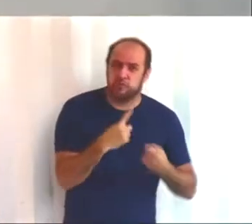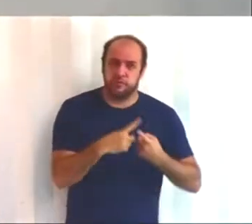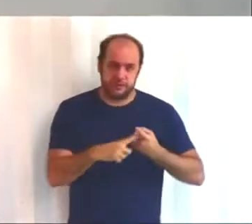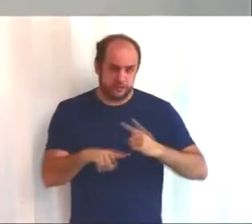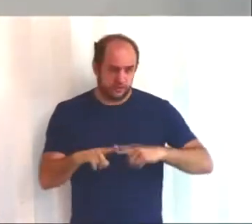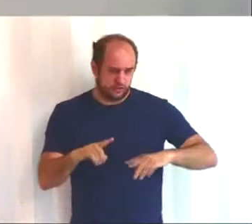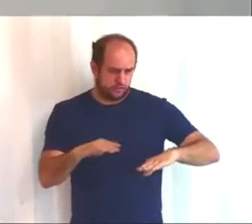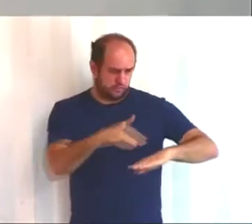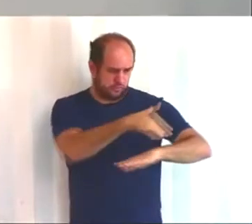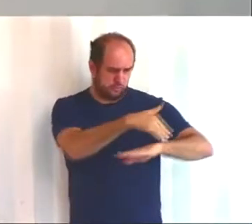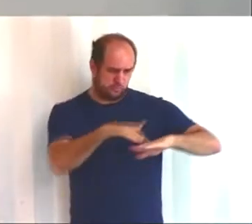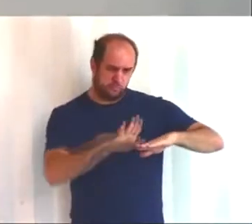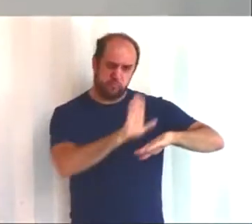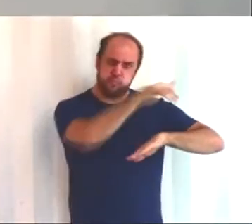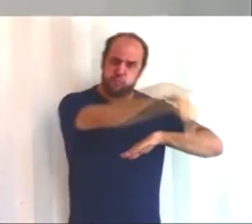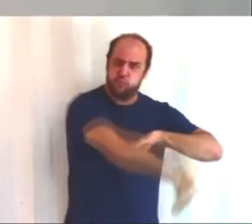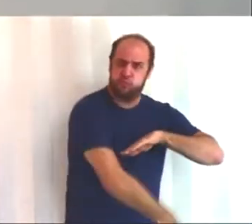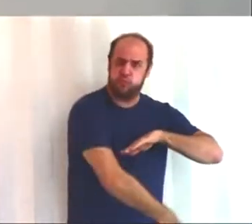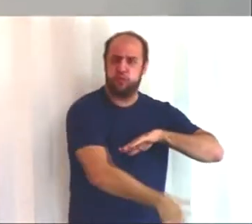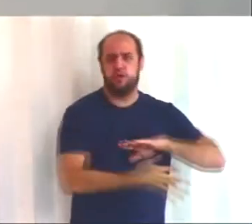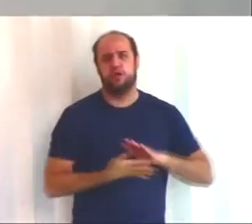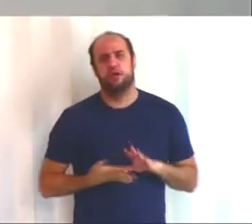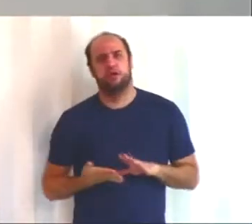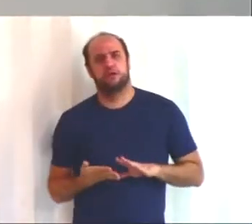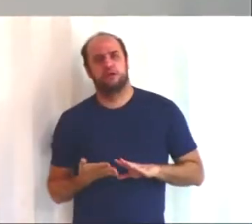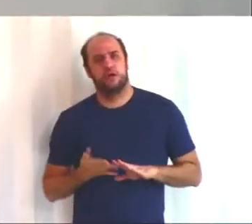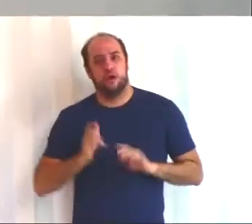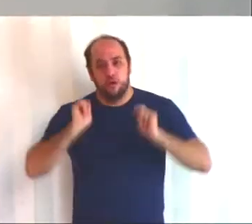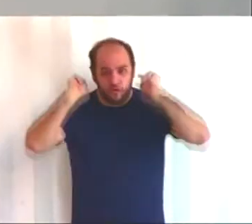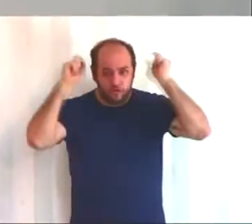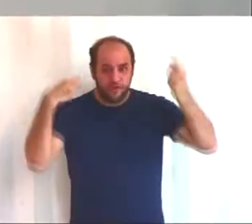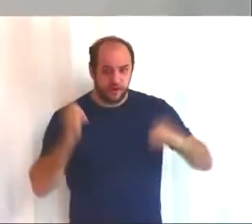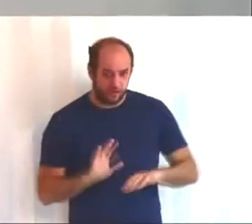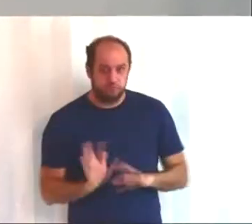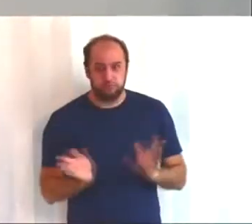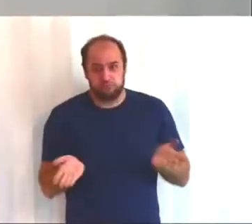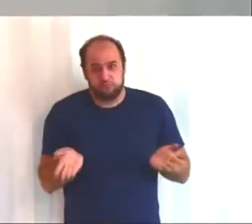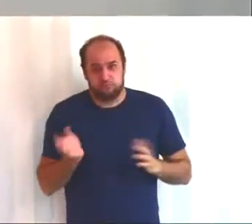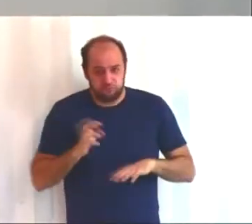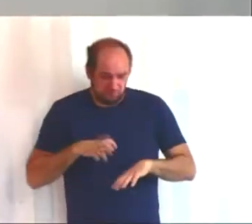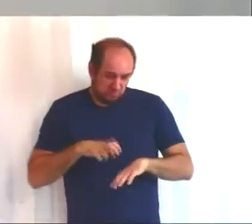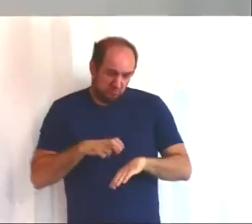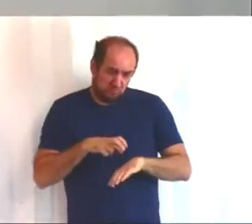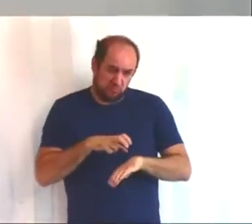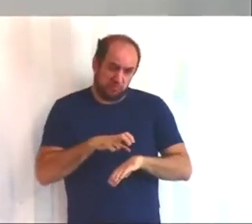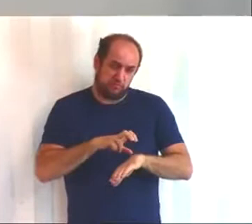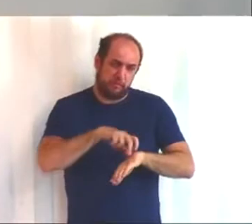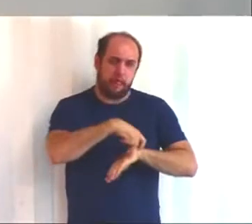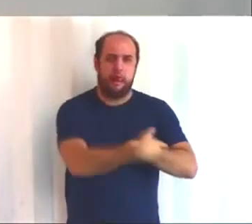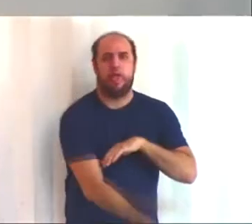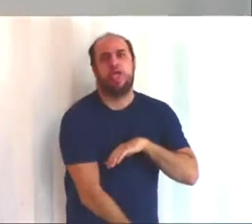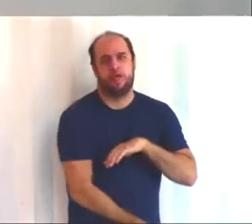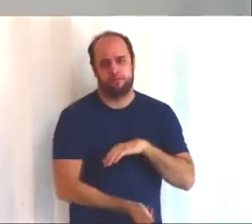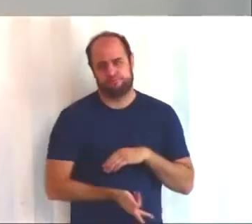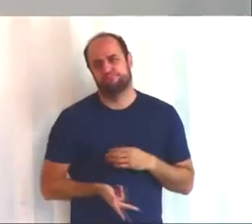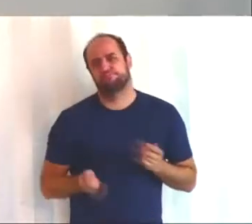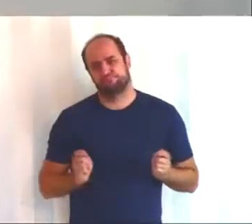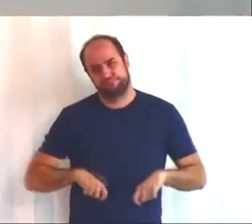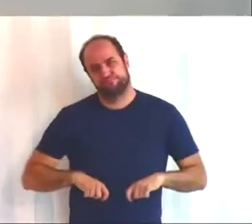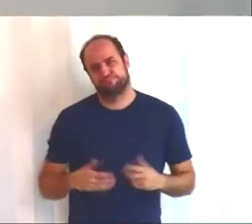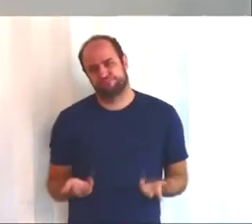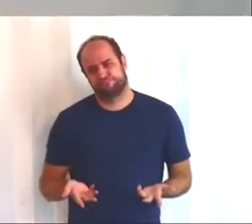precipícios perigosos, em que as ovelhas podem, sim, sem perceber, correrem o risco de